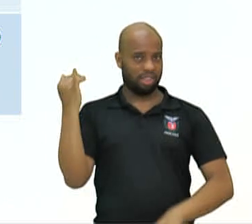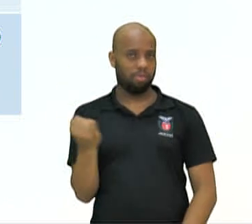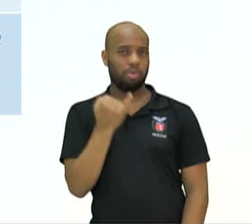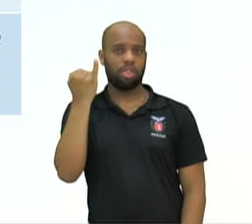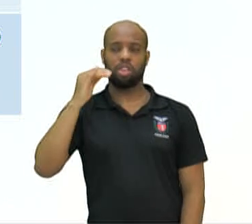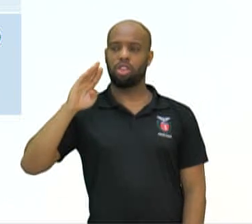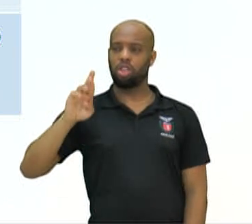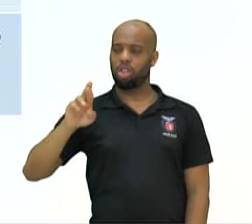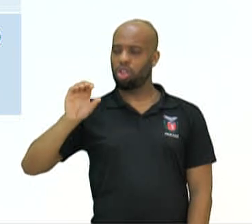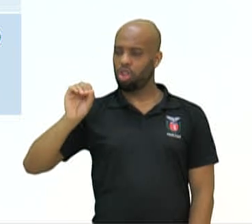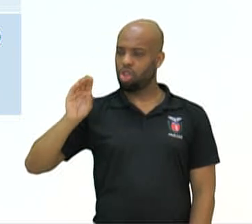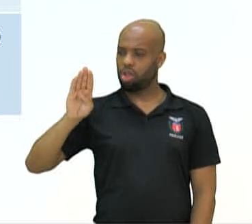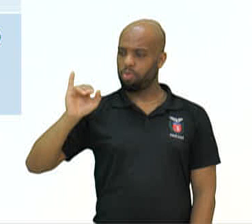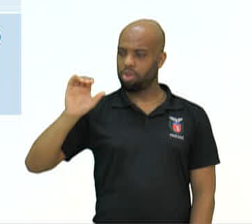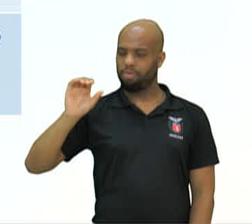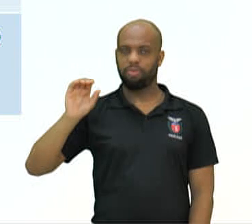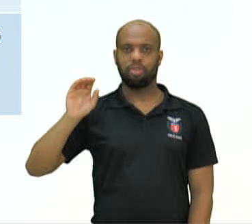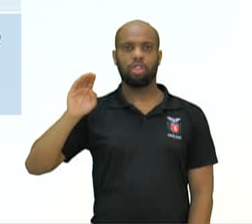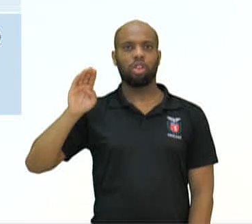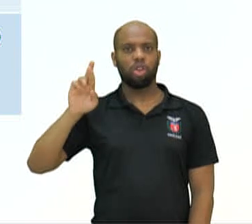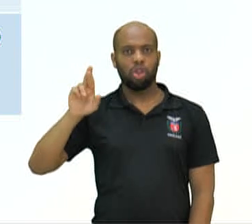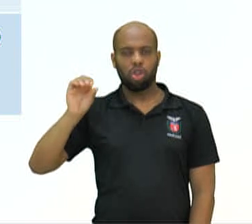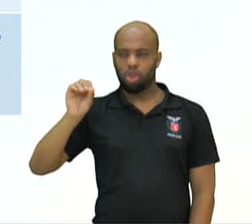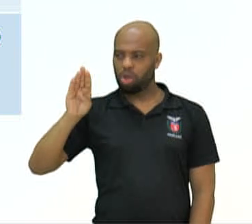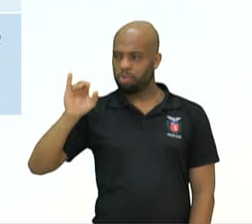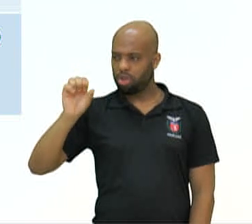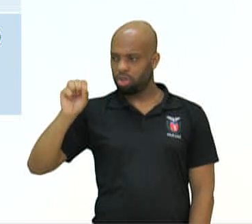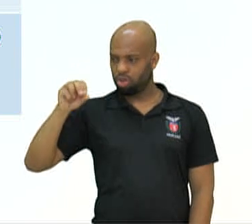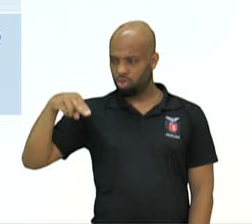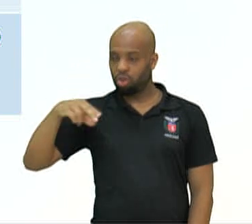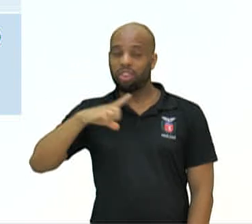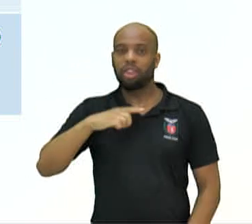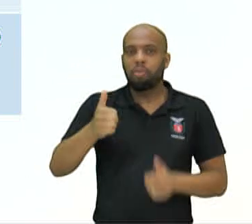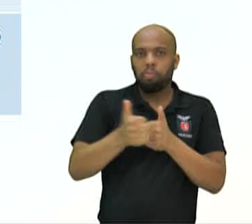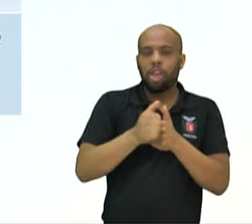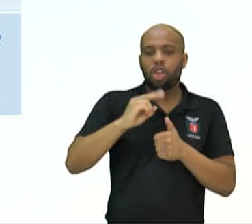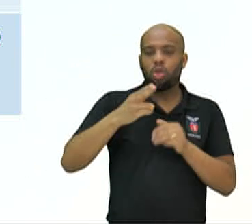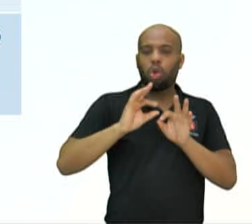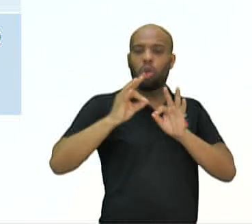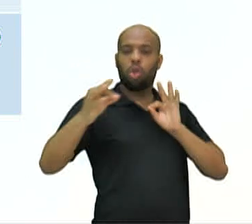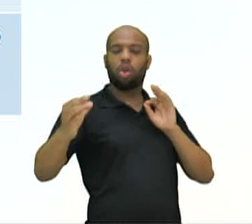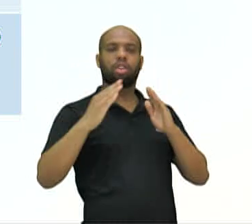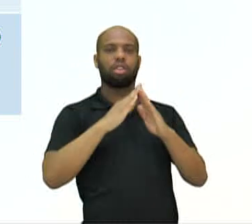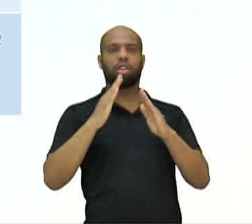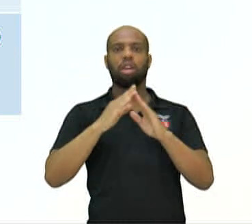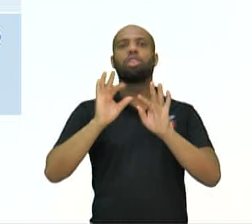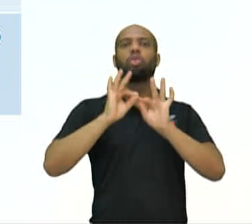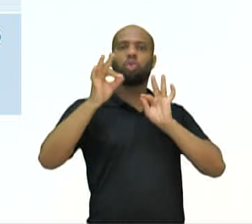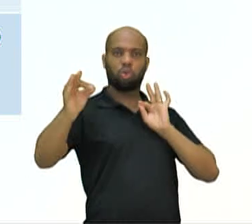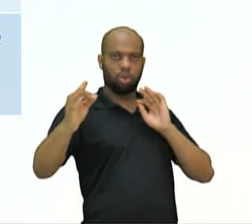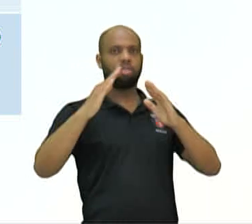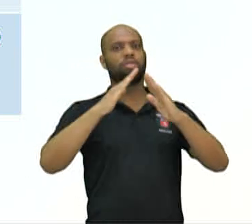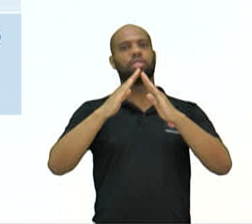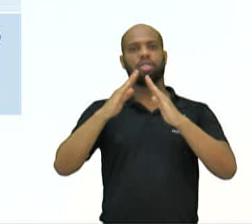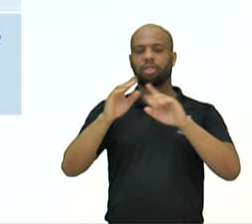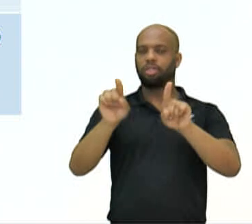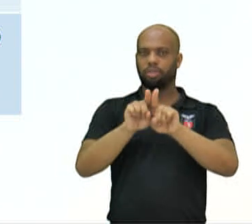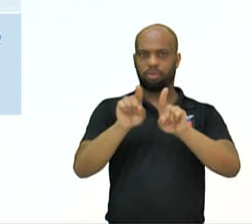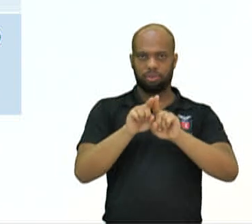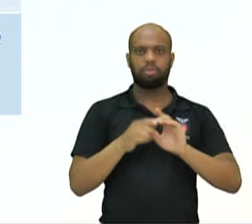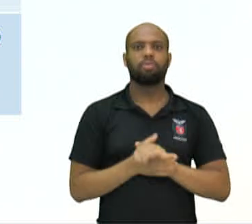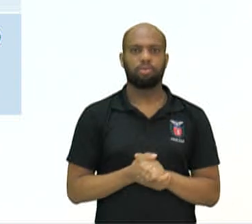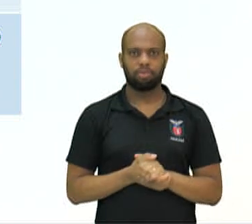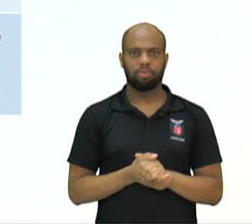começa onde mesmo? Perto ou longe da sua casa? Longe de casa.